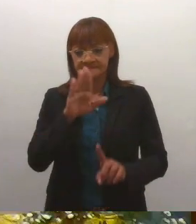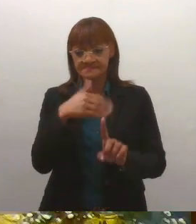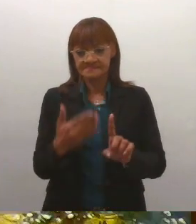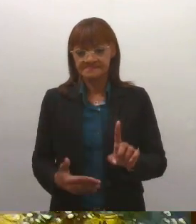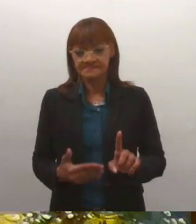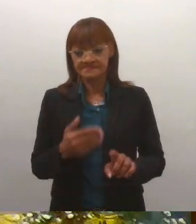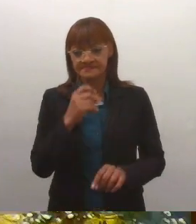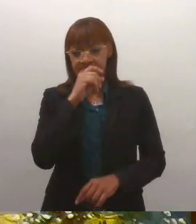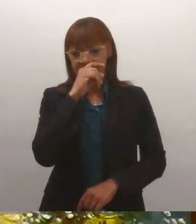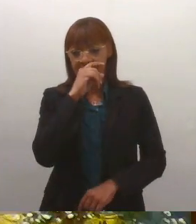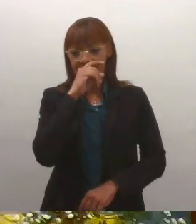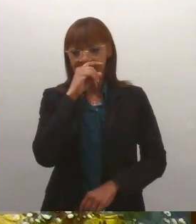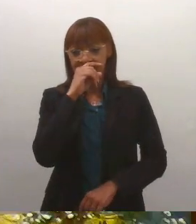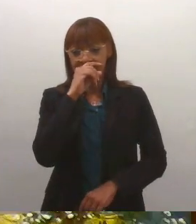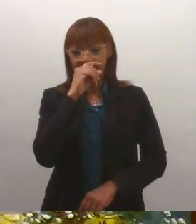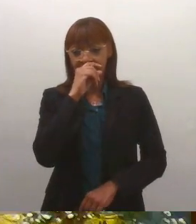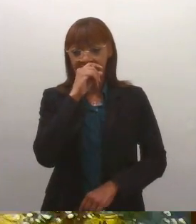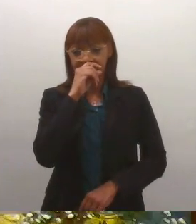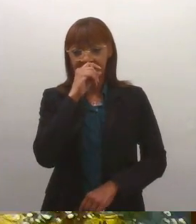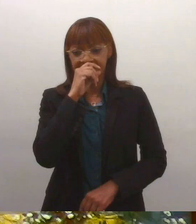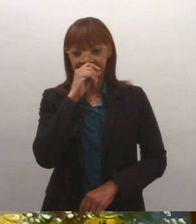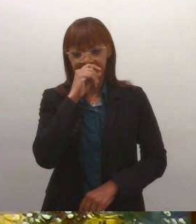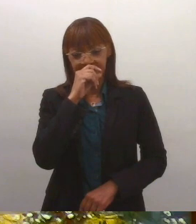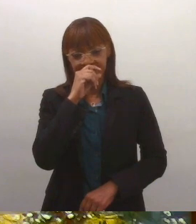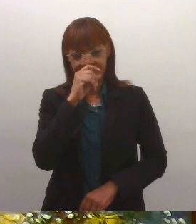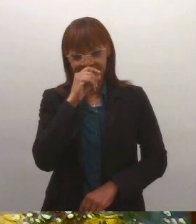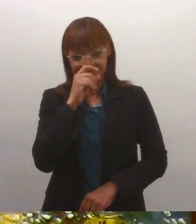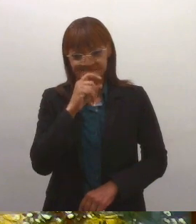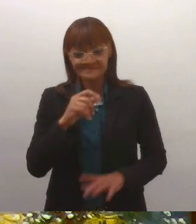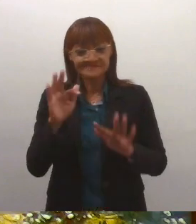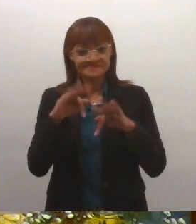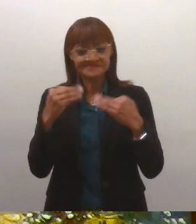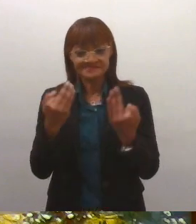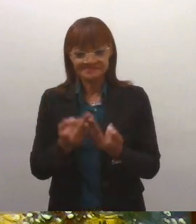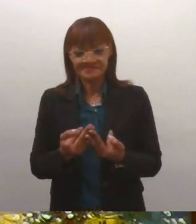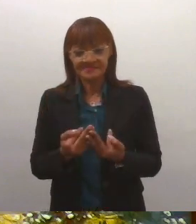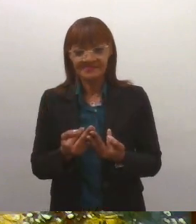Senhores familiares e amigos do homenageado.